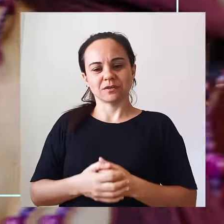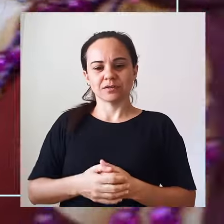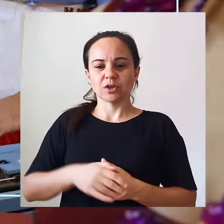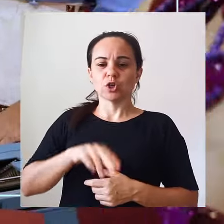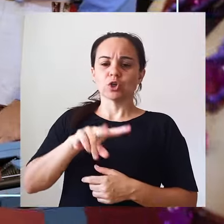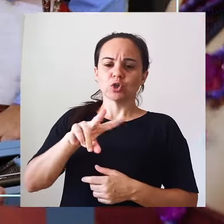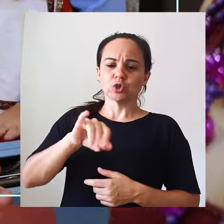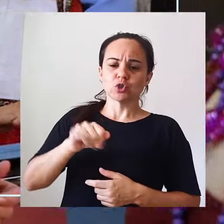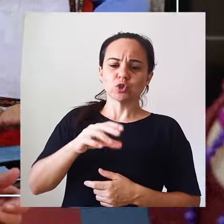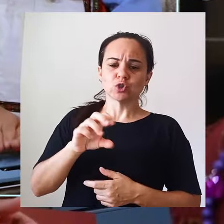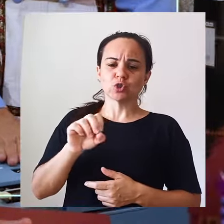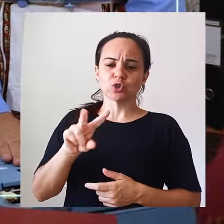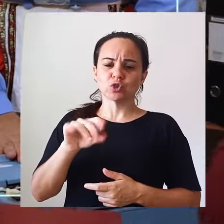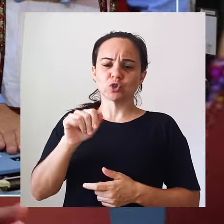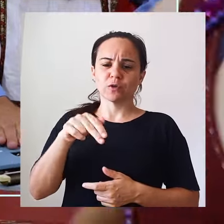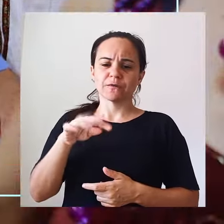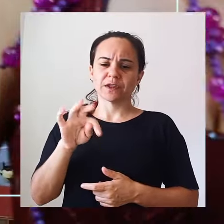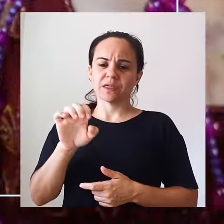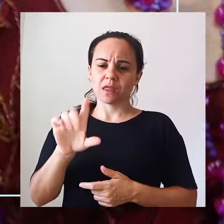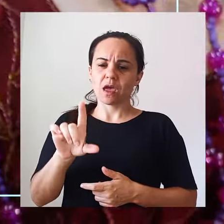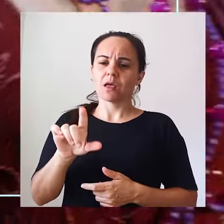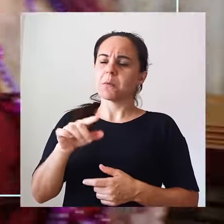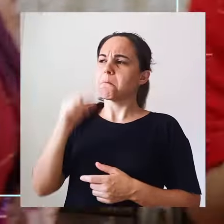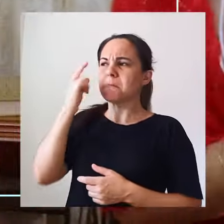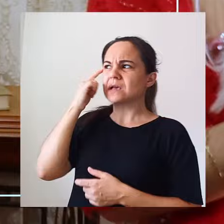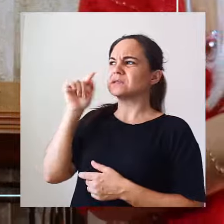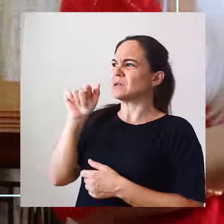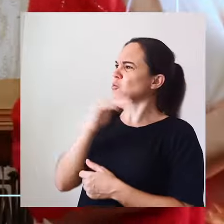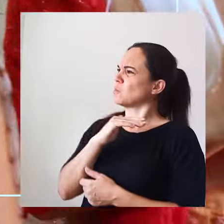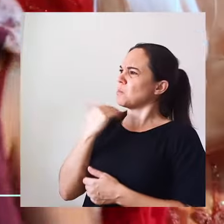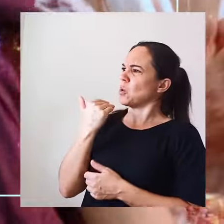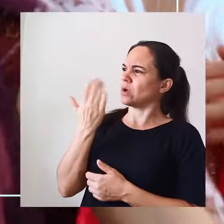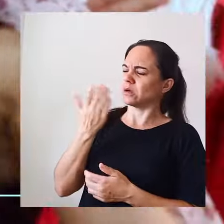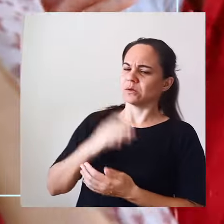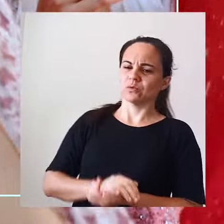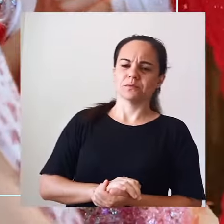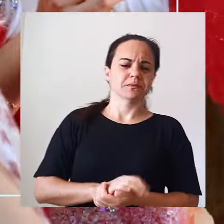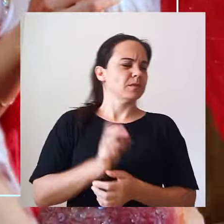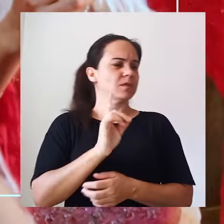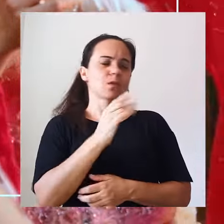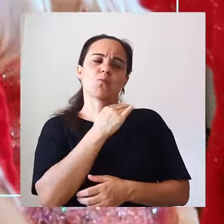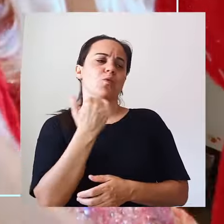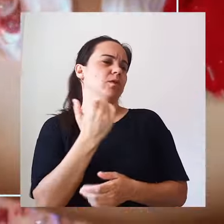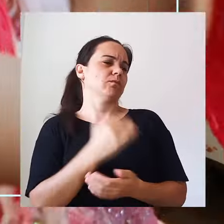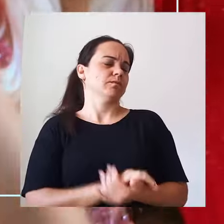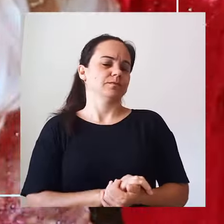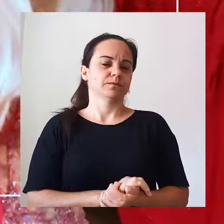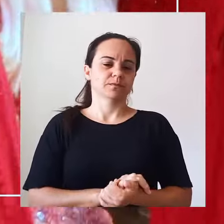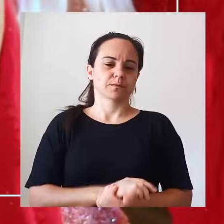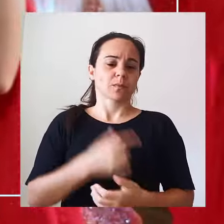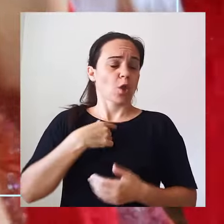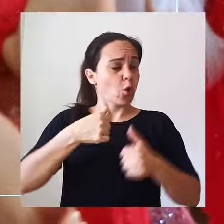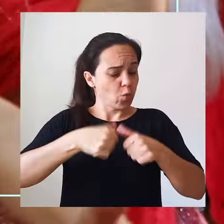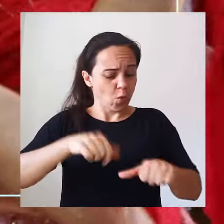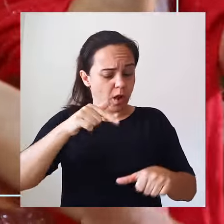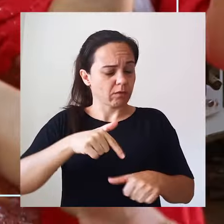Jovinete, pensei que tinhas morrido. Não morri. Tô